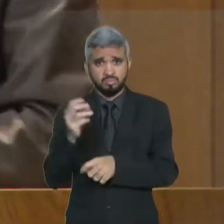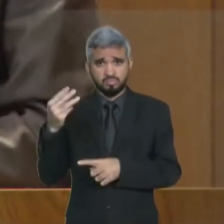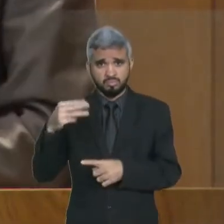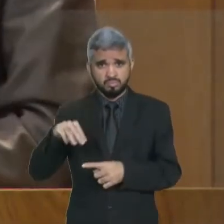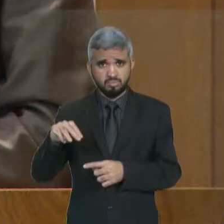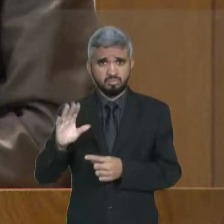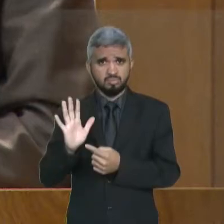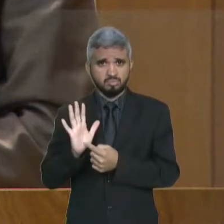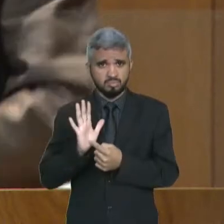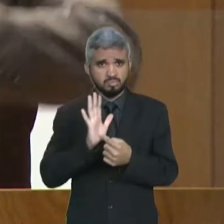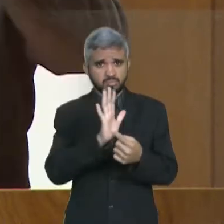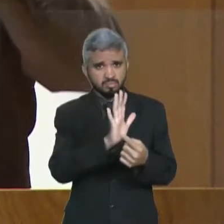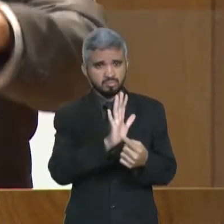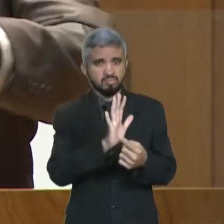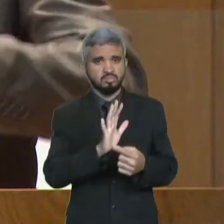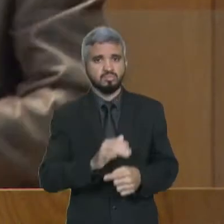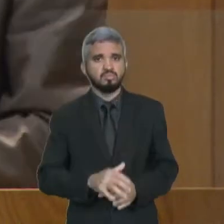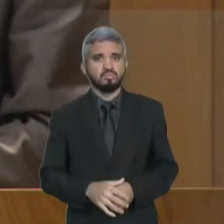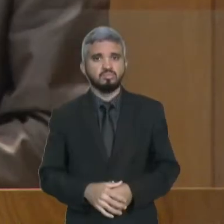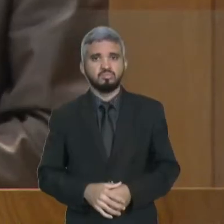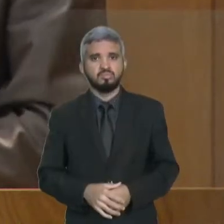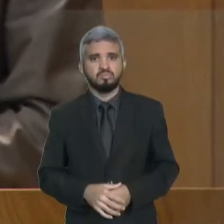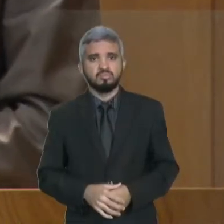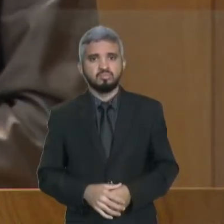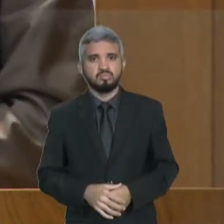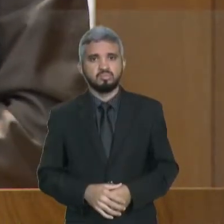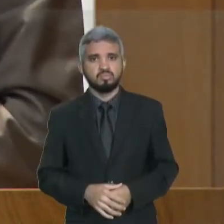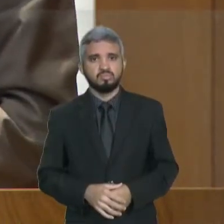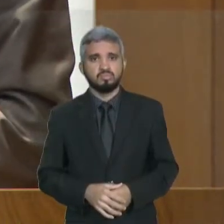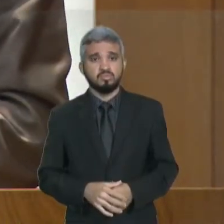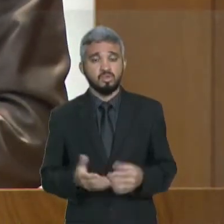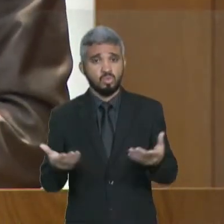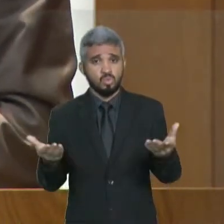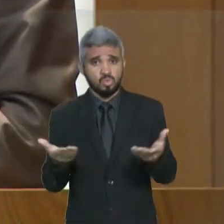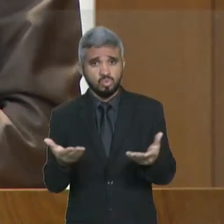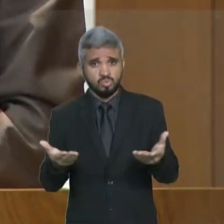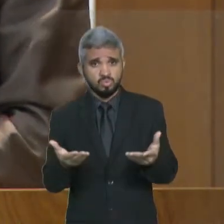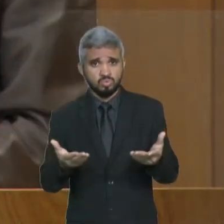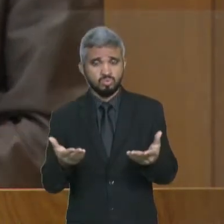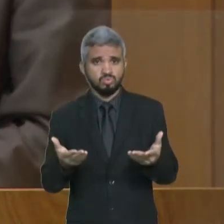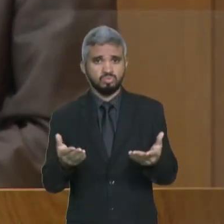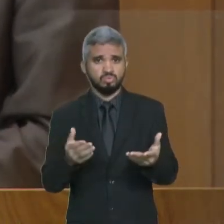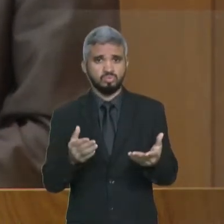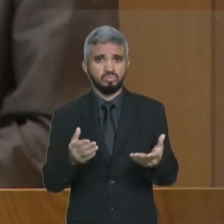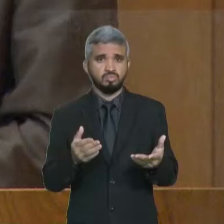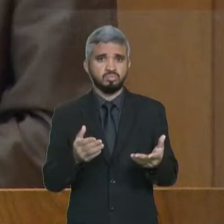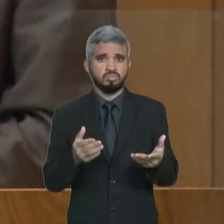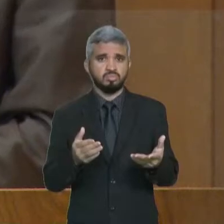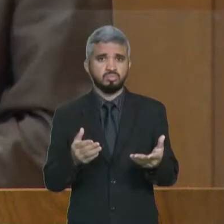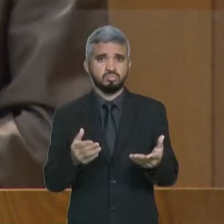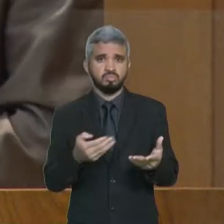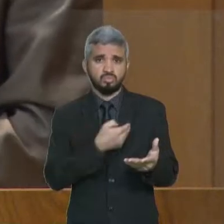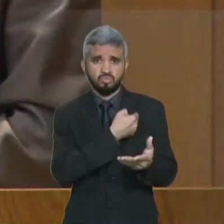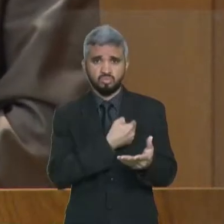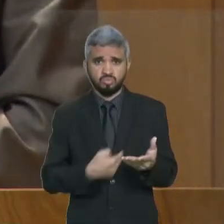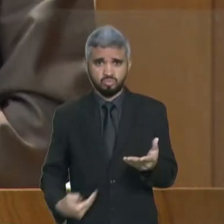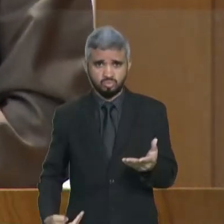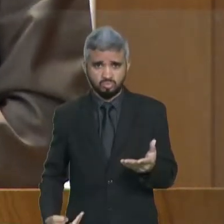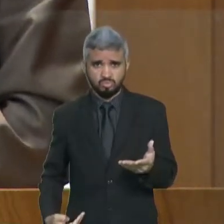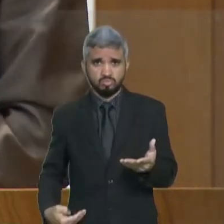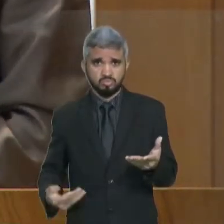coisa e de governança que somos submetidos atualmente não dialoga